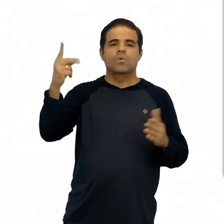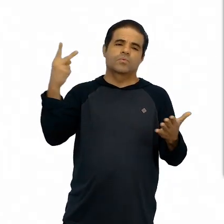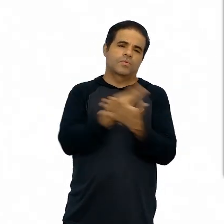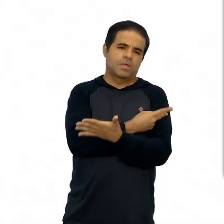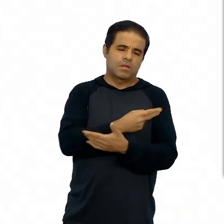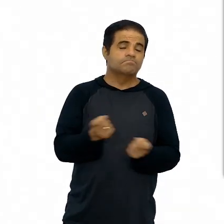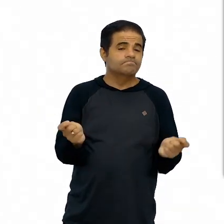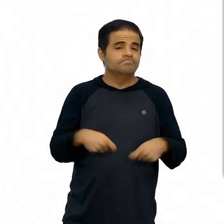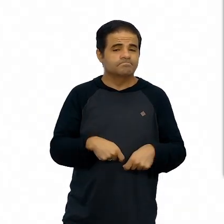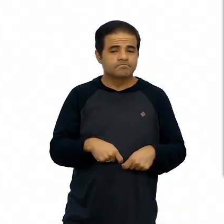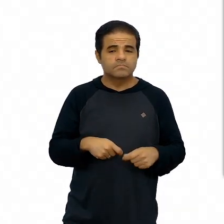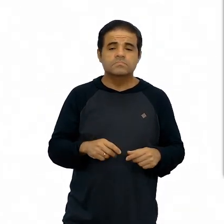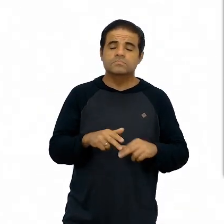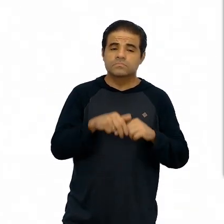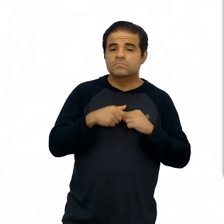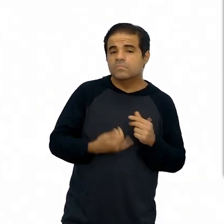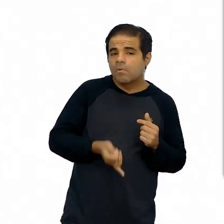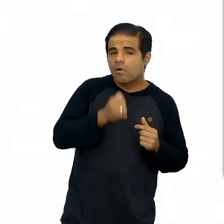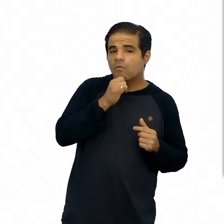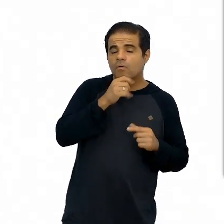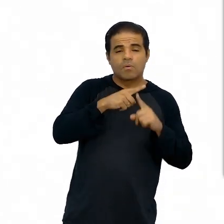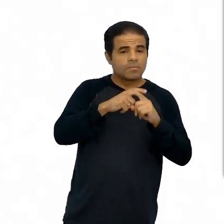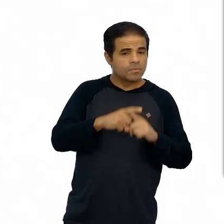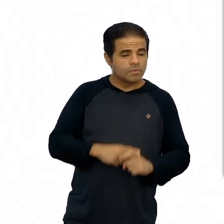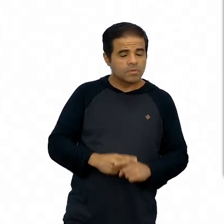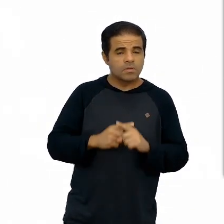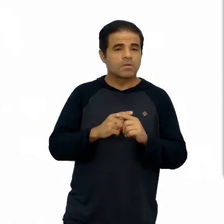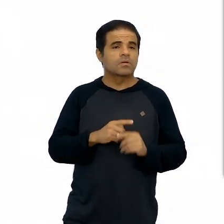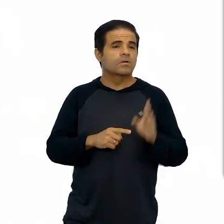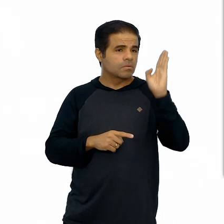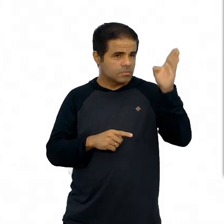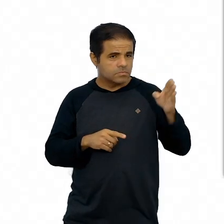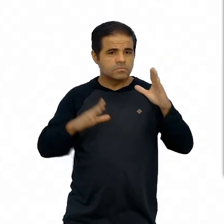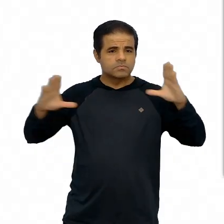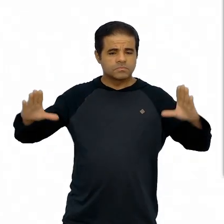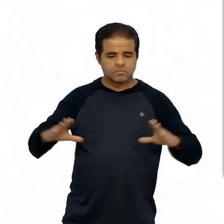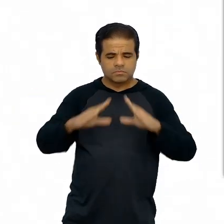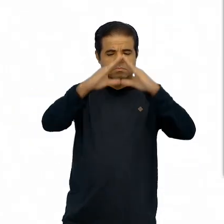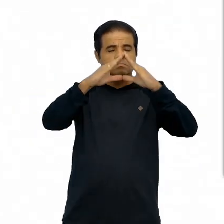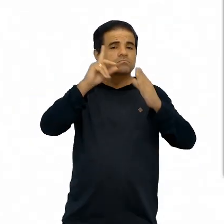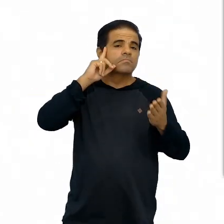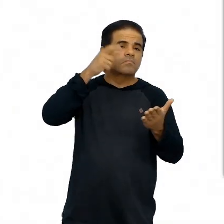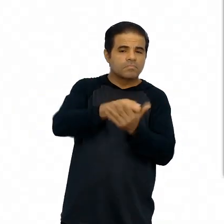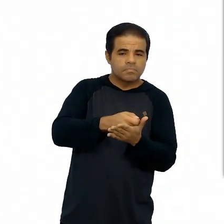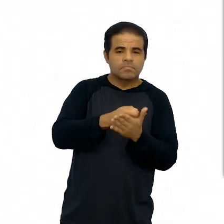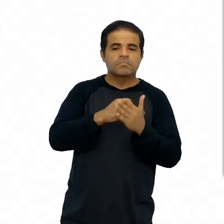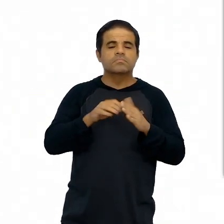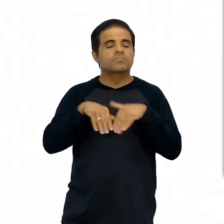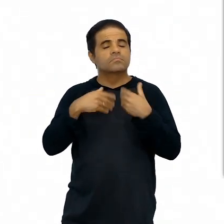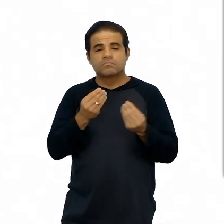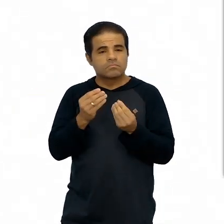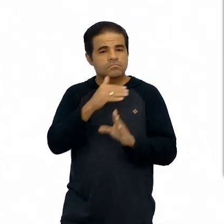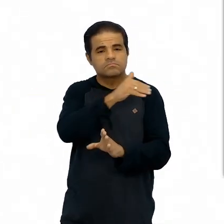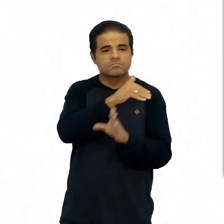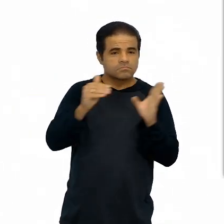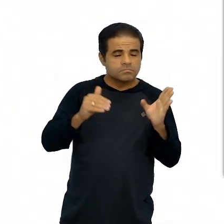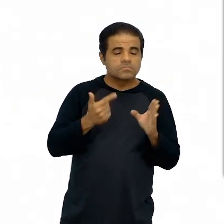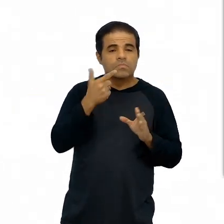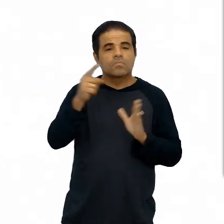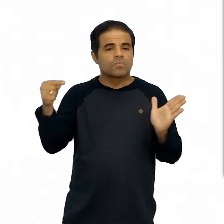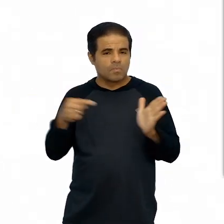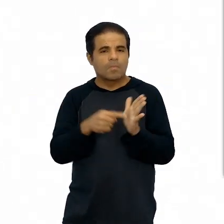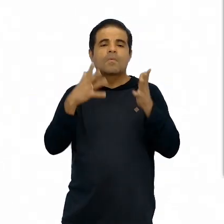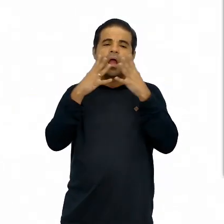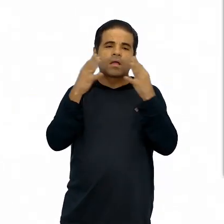erro possível. Por exemplo, multiplicar os lados de um retângulo para determinar o perímetro dele. Outro ponto